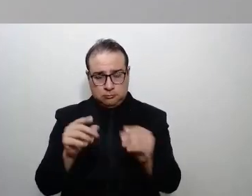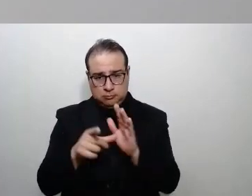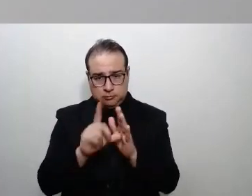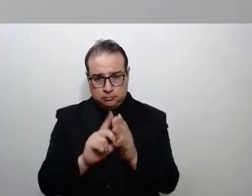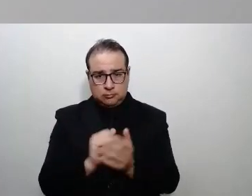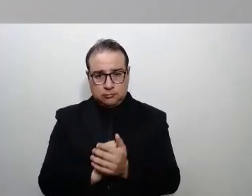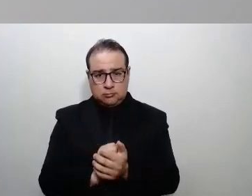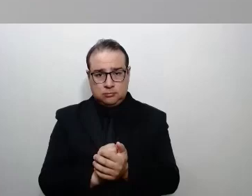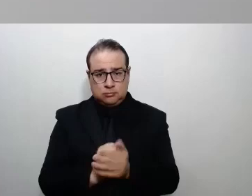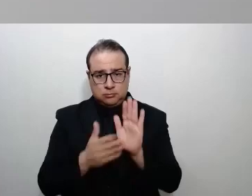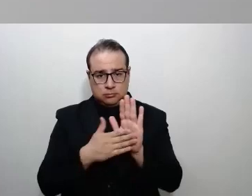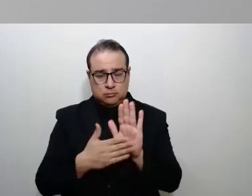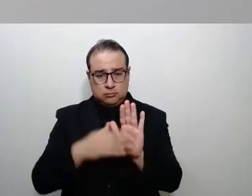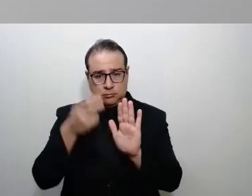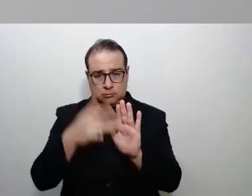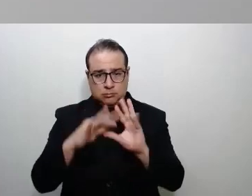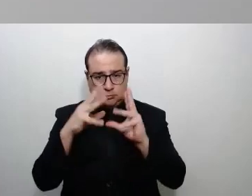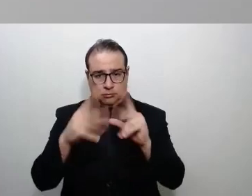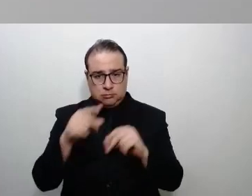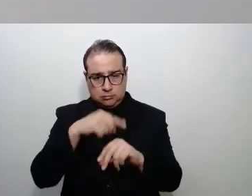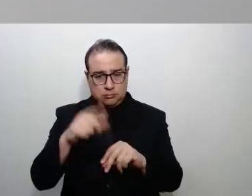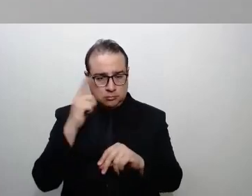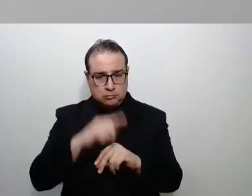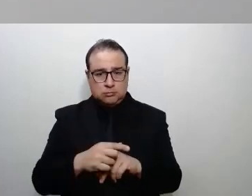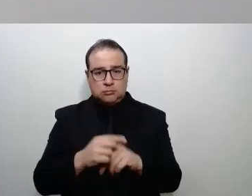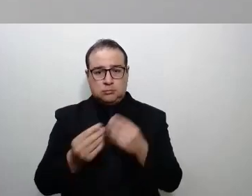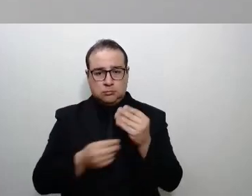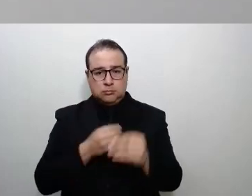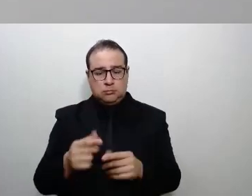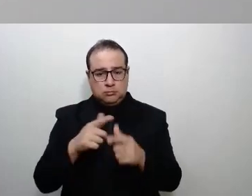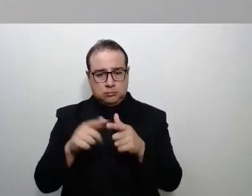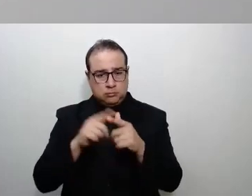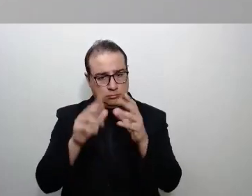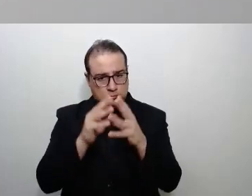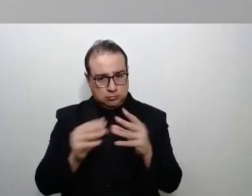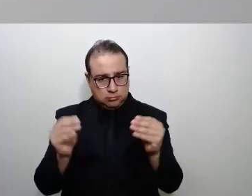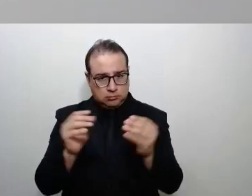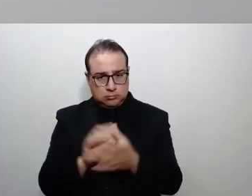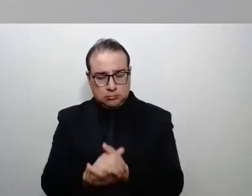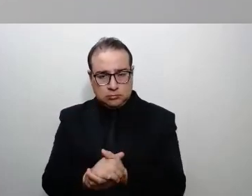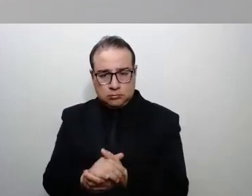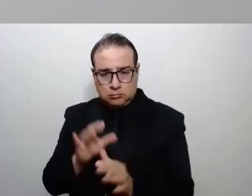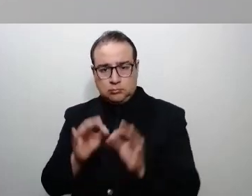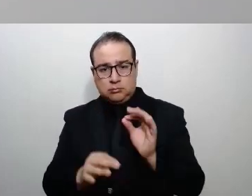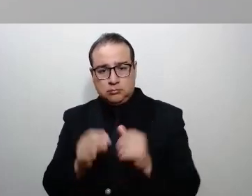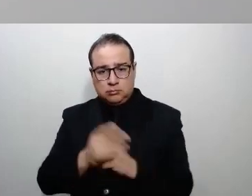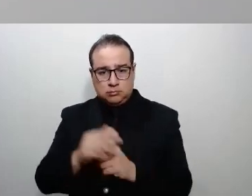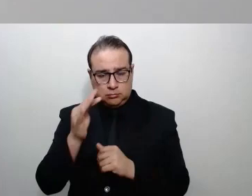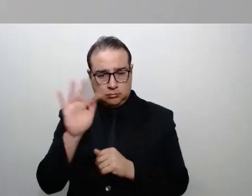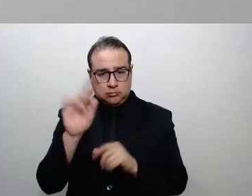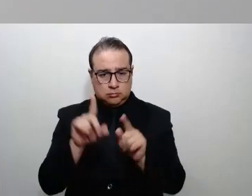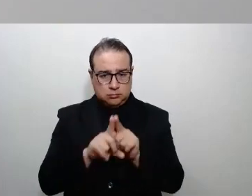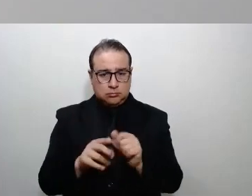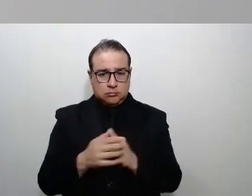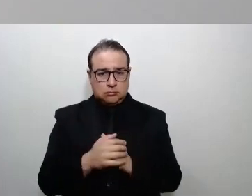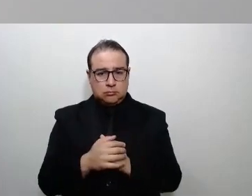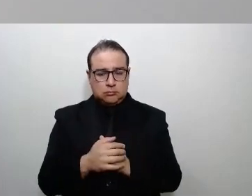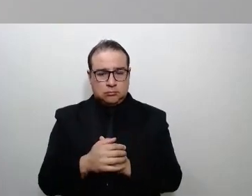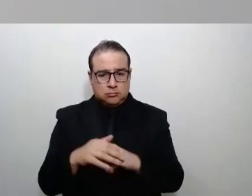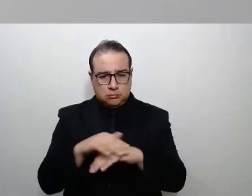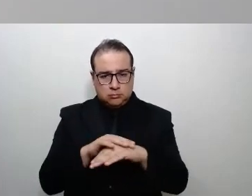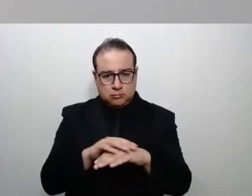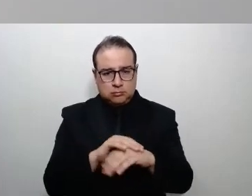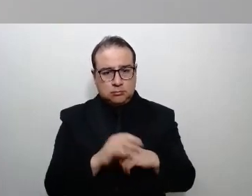da sua propositura nós vamos resolver um baita problema da Justiça Federal estamos em conversa